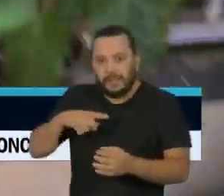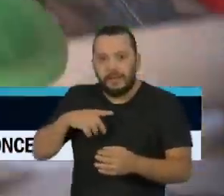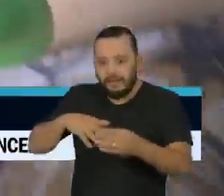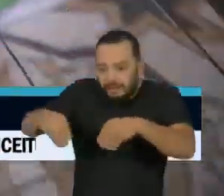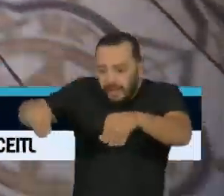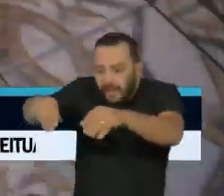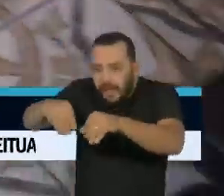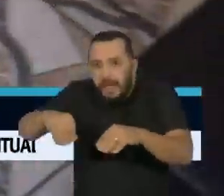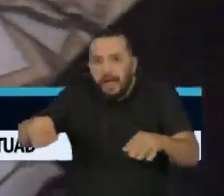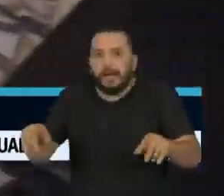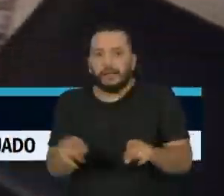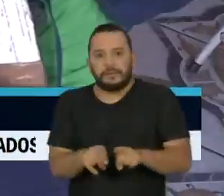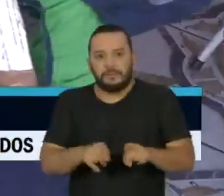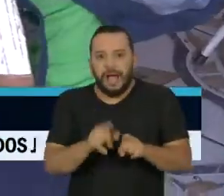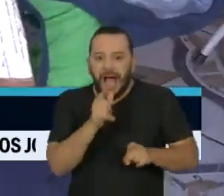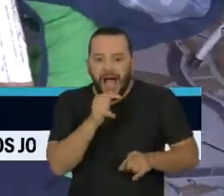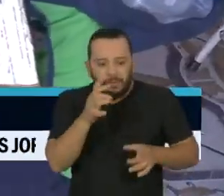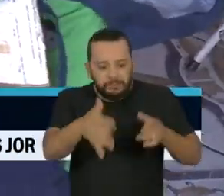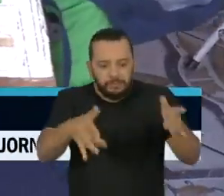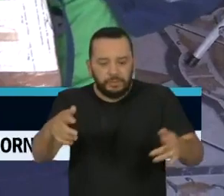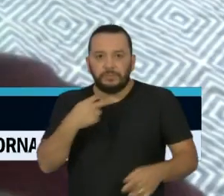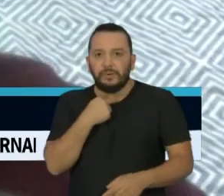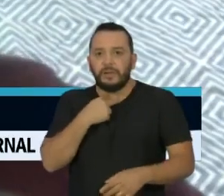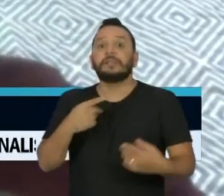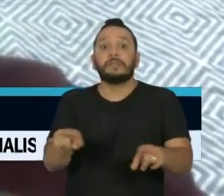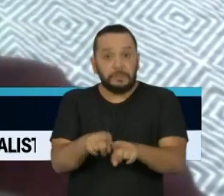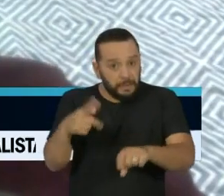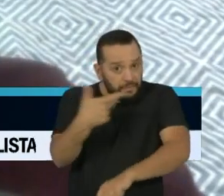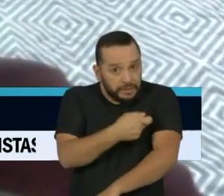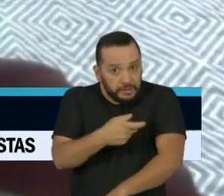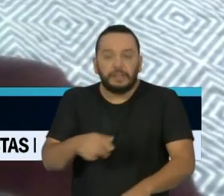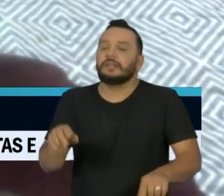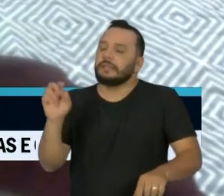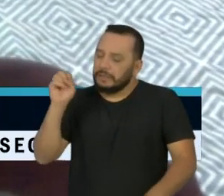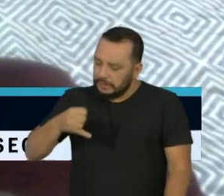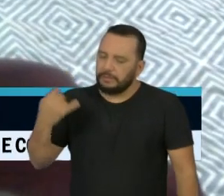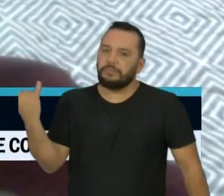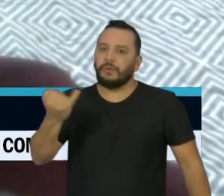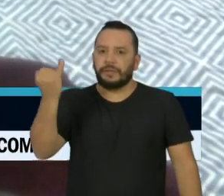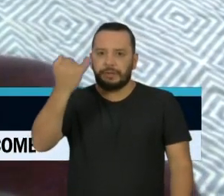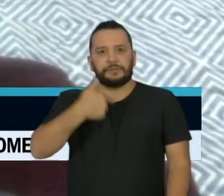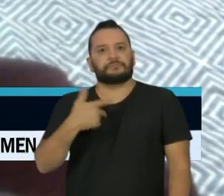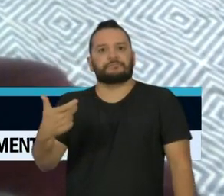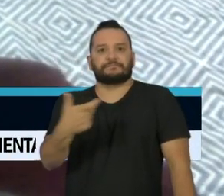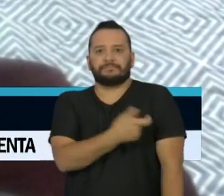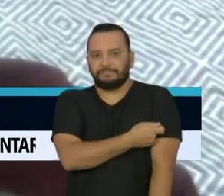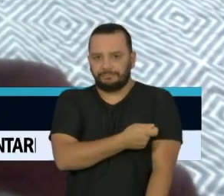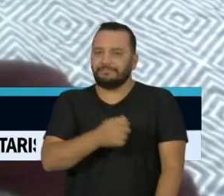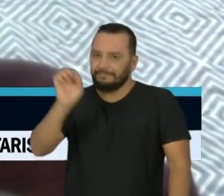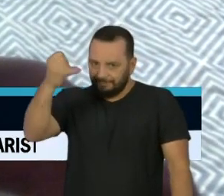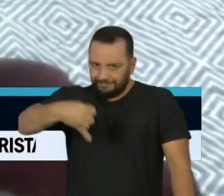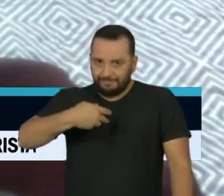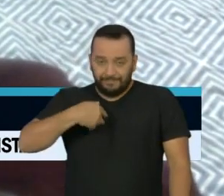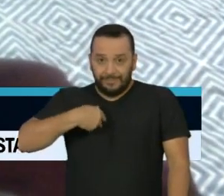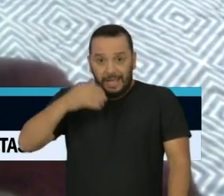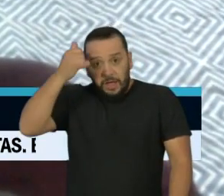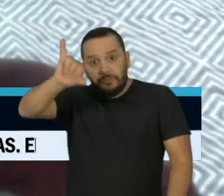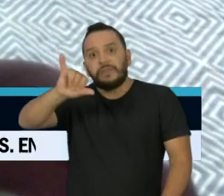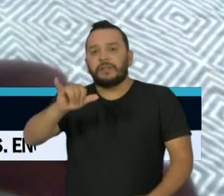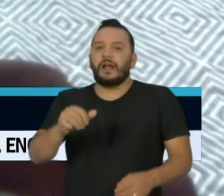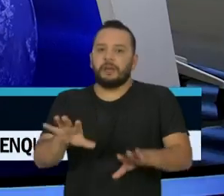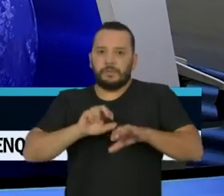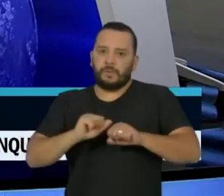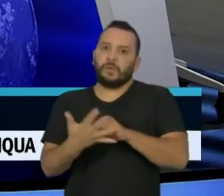evite deixar água parada que se vacinar também né é importantíssimo que se tome a vacina a prevenção é